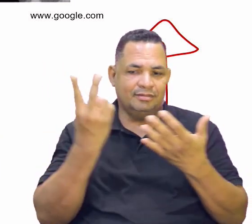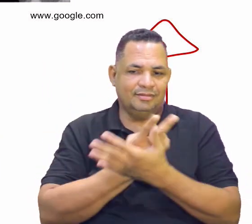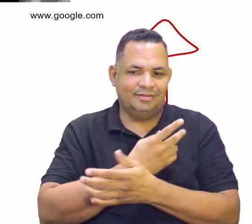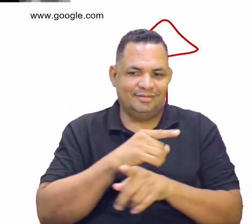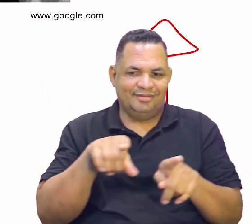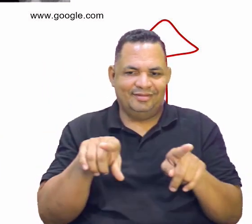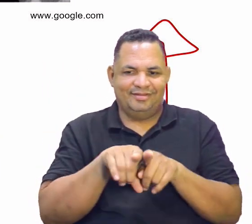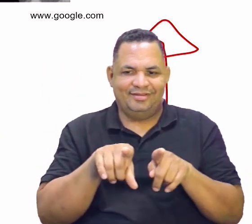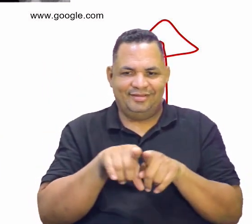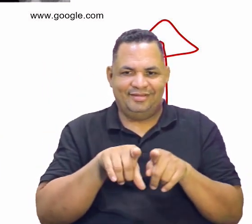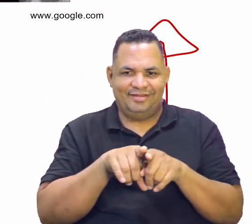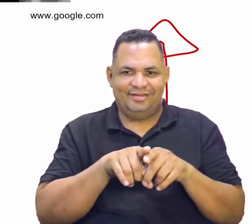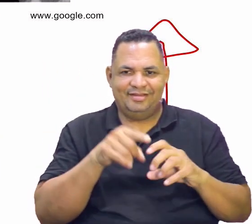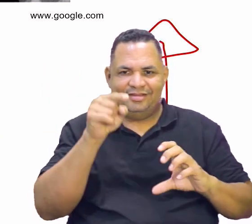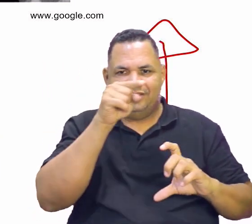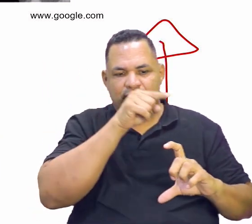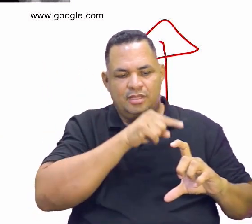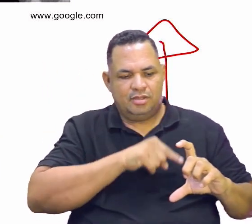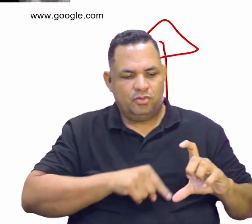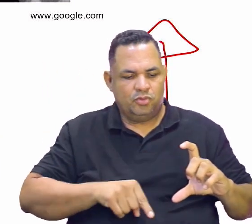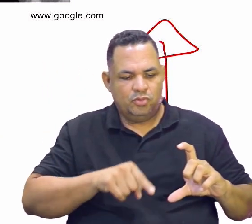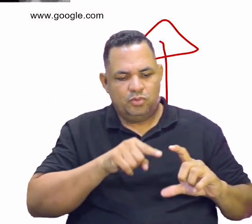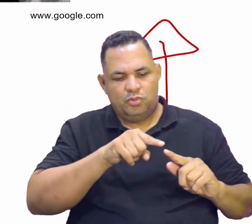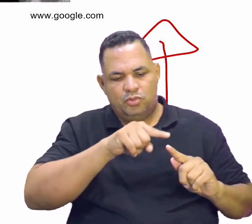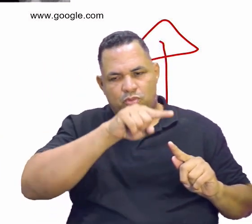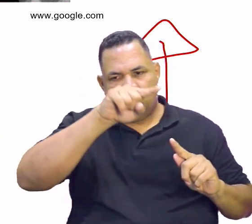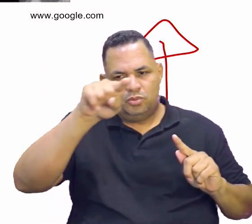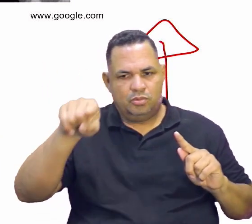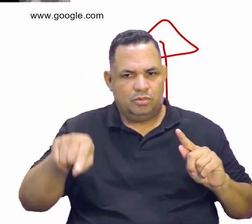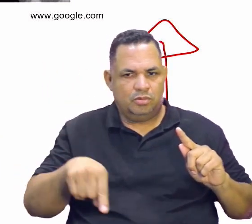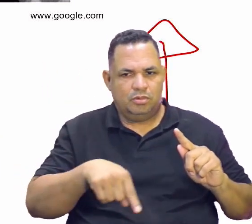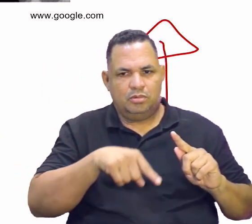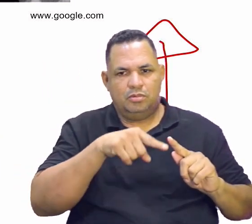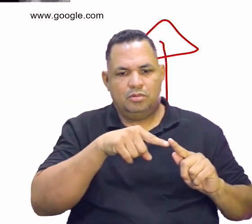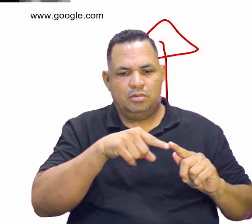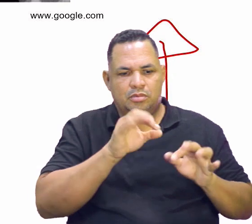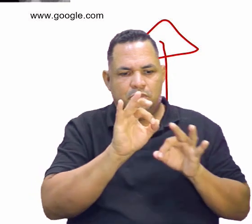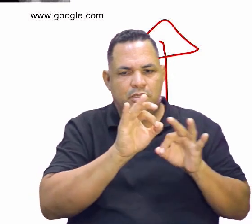acontece com a roda, né? Encaixada no banco.